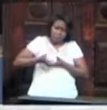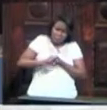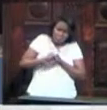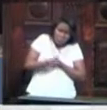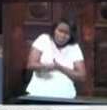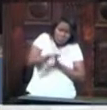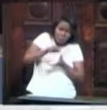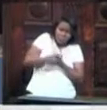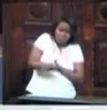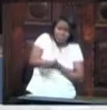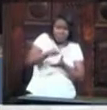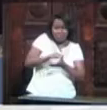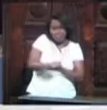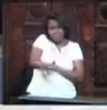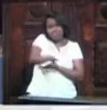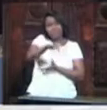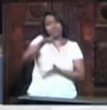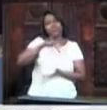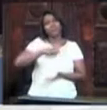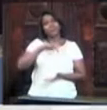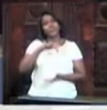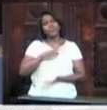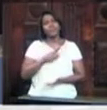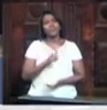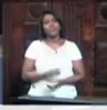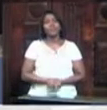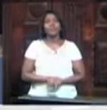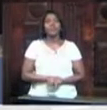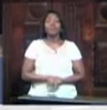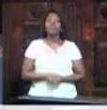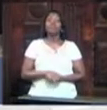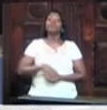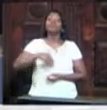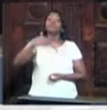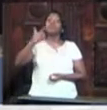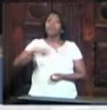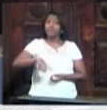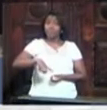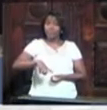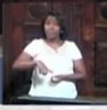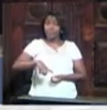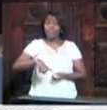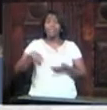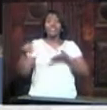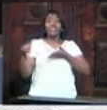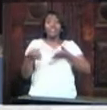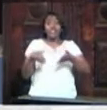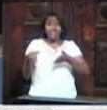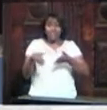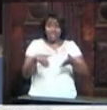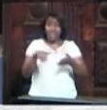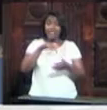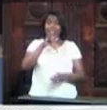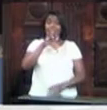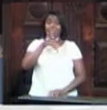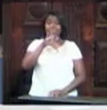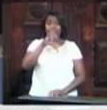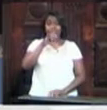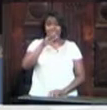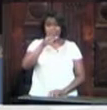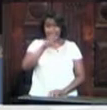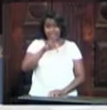na natureza, senhor presidente. E ainda, Estrada Irenes Lopes